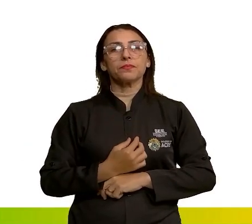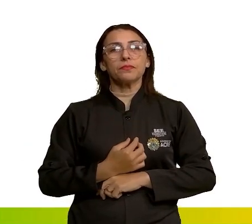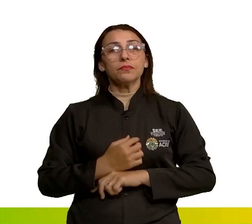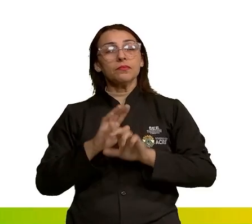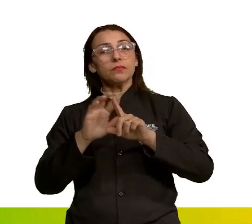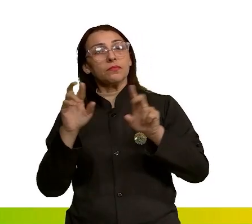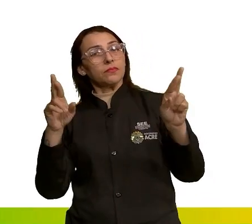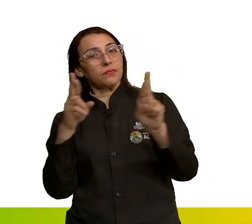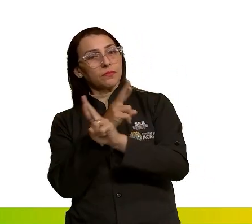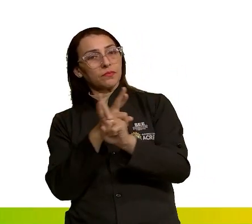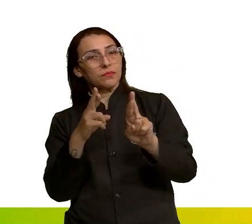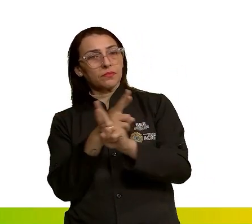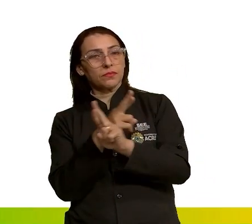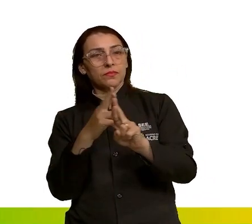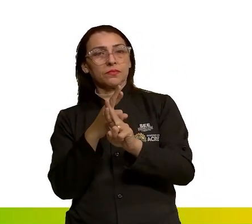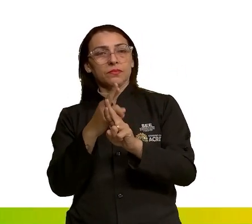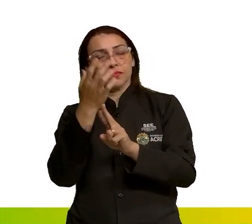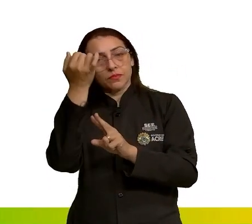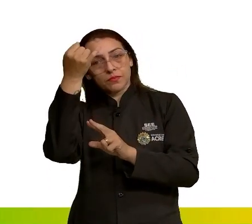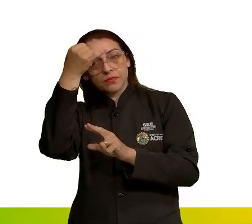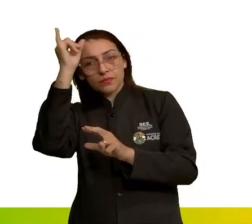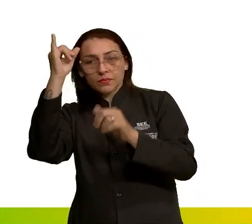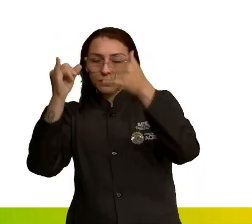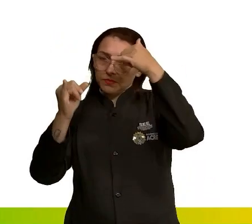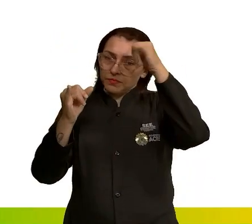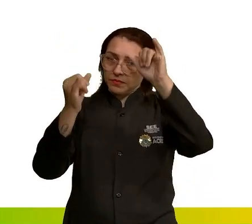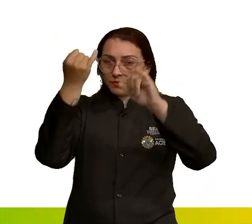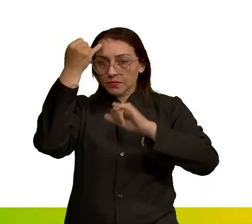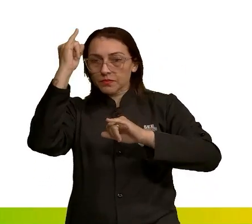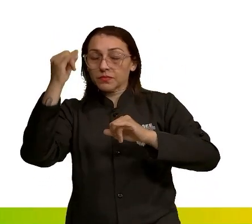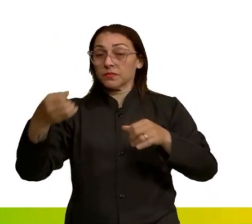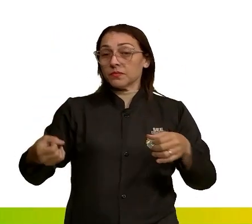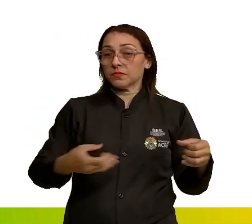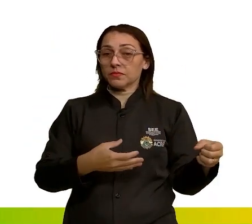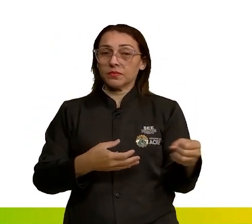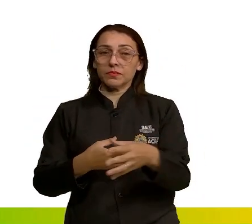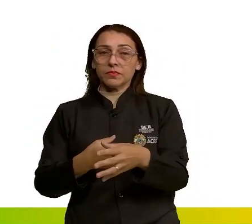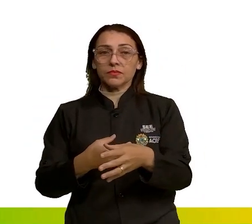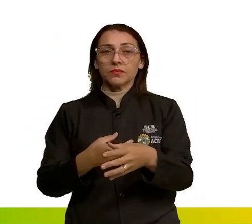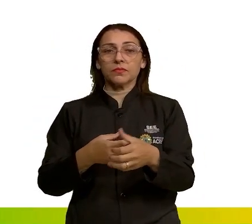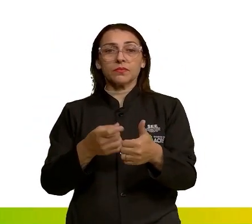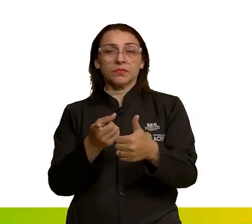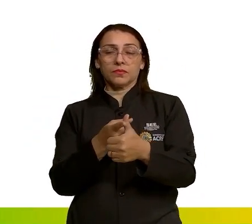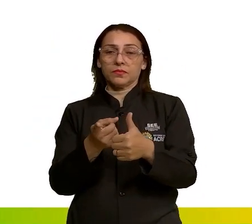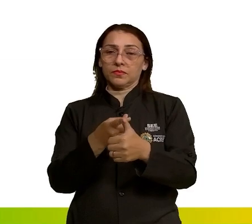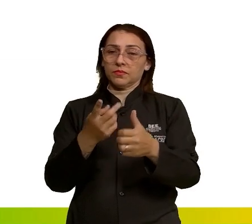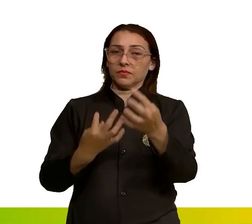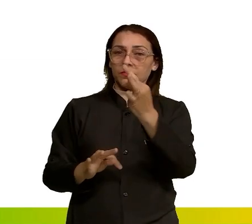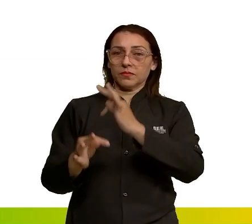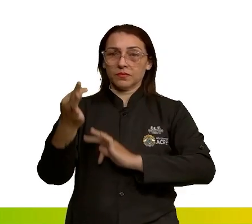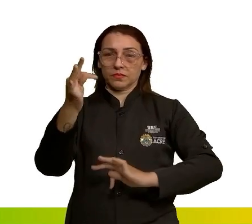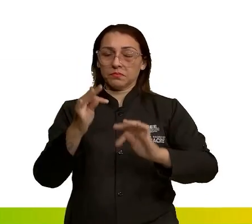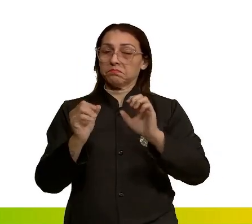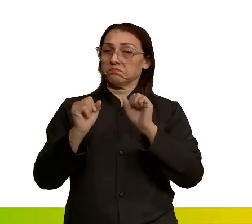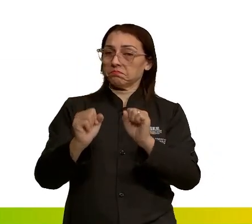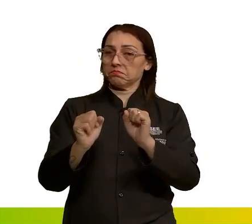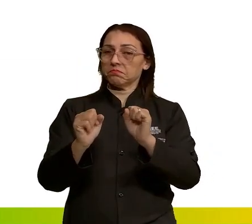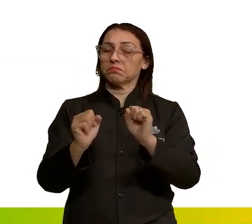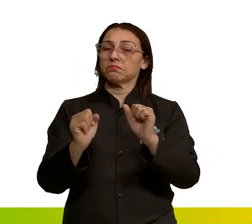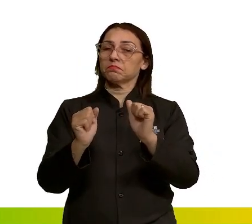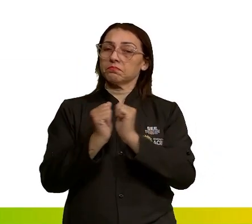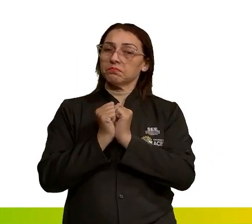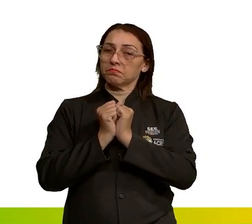Em relação à criatividade e inovação, como a tecnologia pode ser